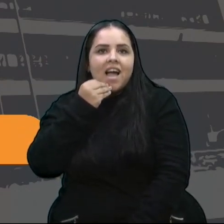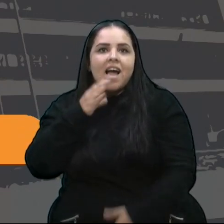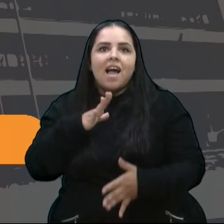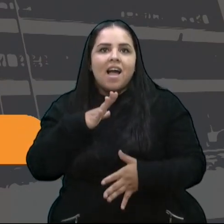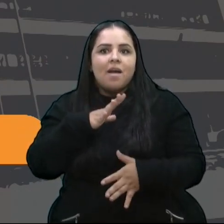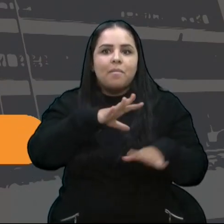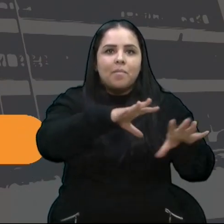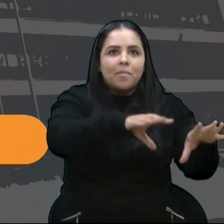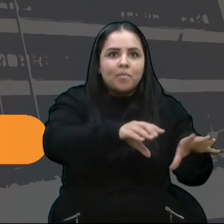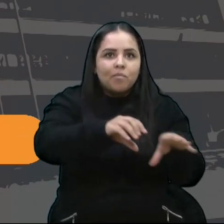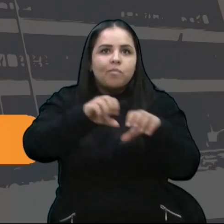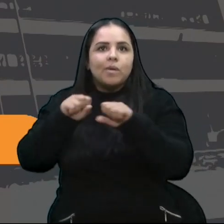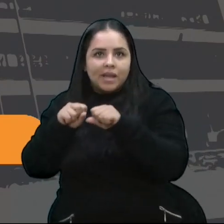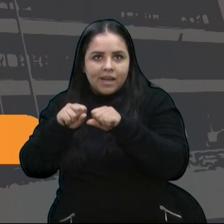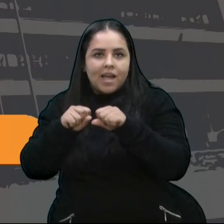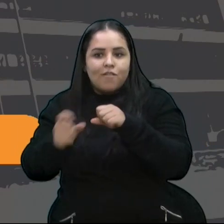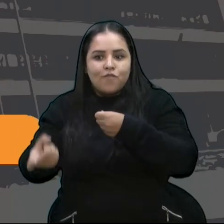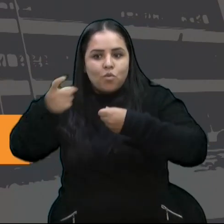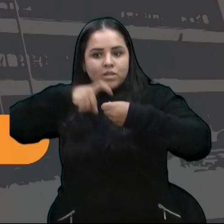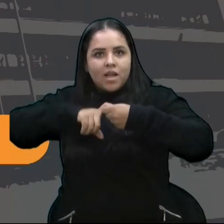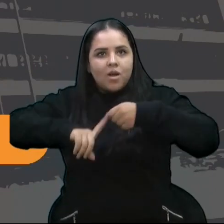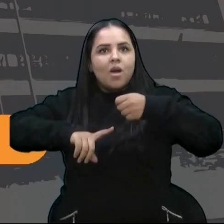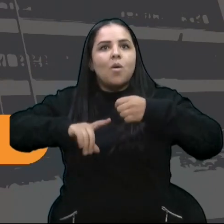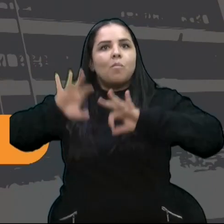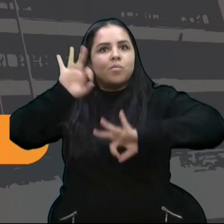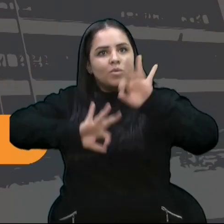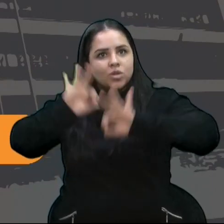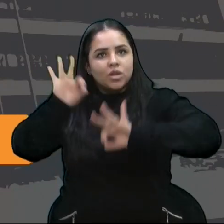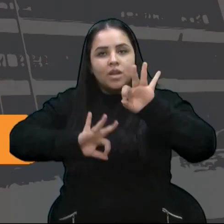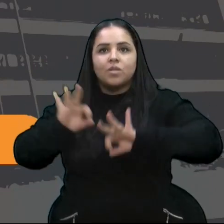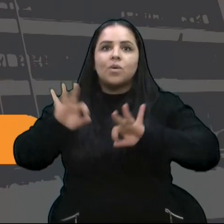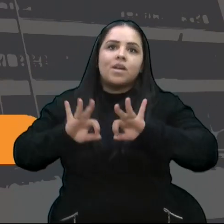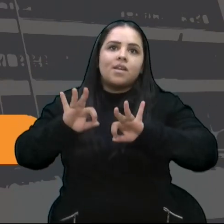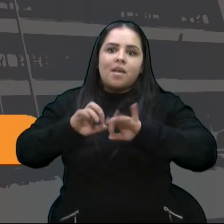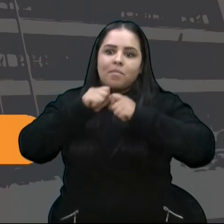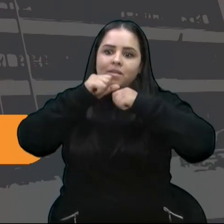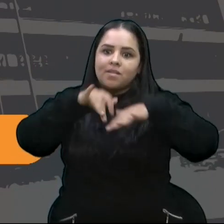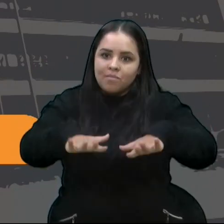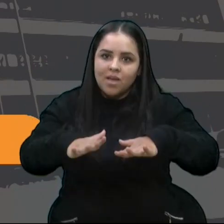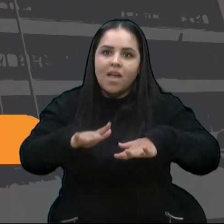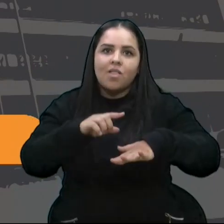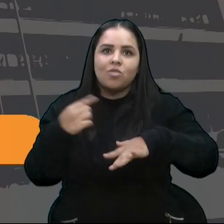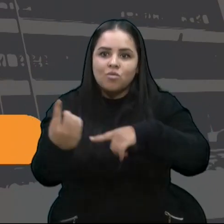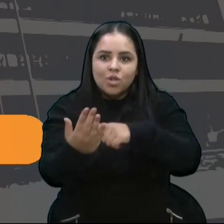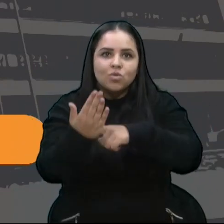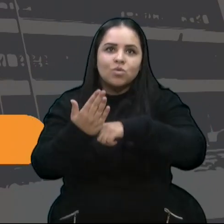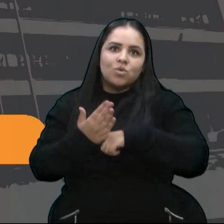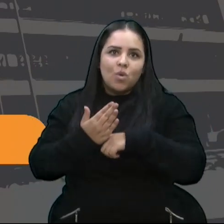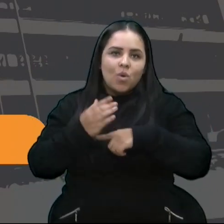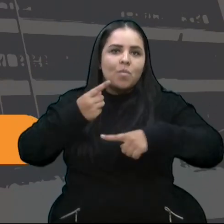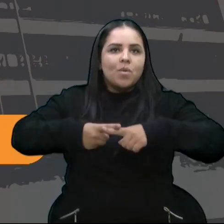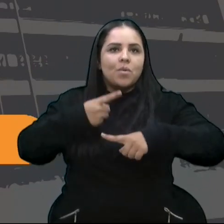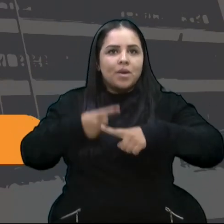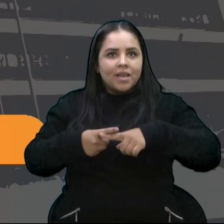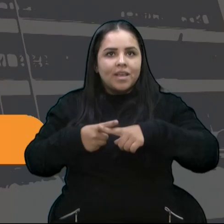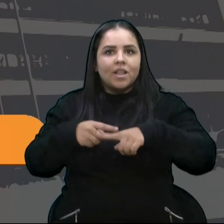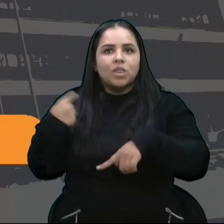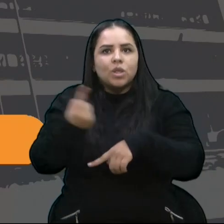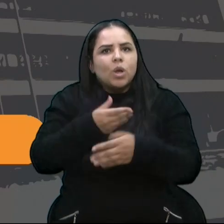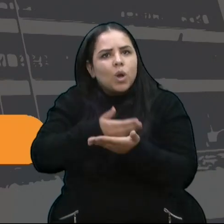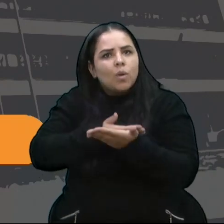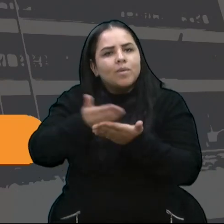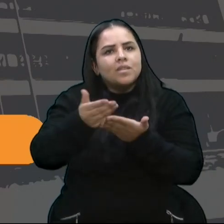Então, na parte criativa, acabou que a pandemia nos ajudou pra caramba, porque a gente começou